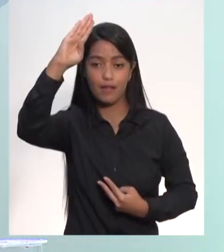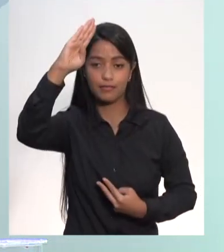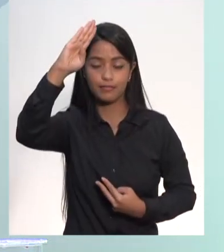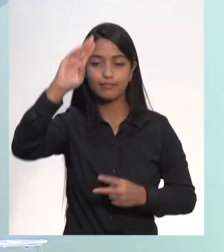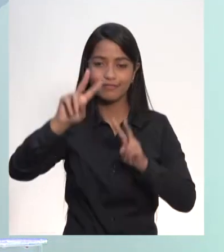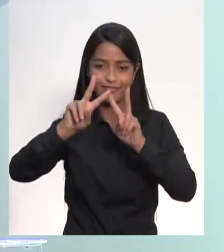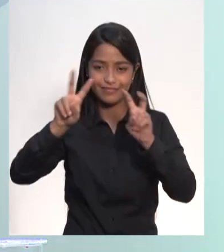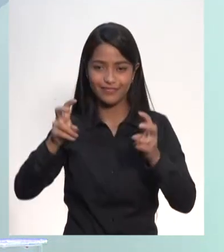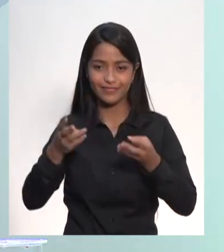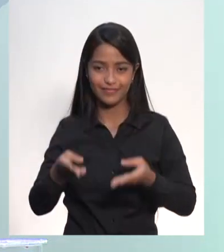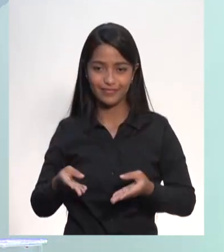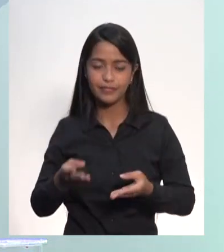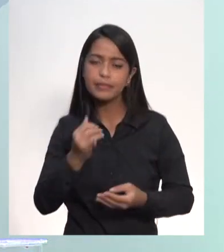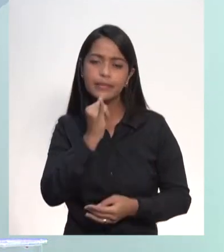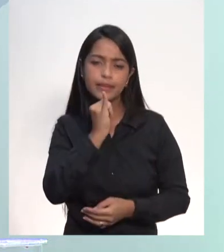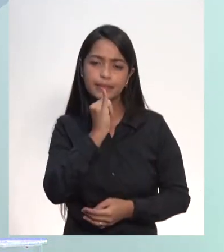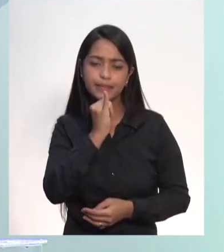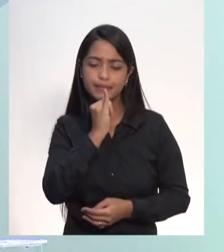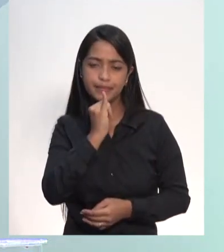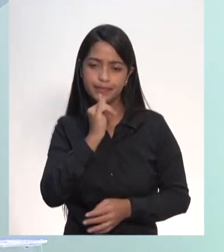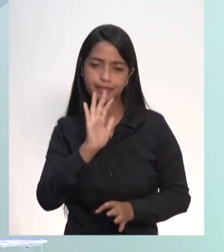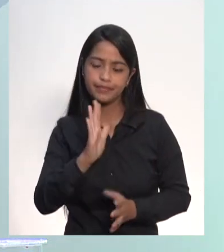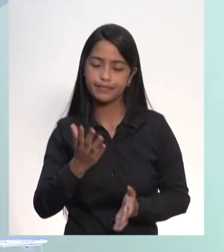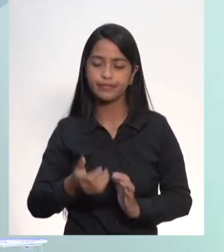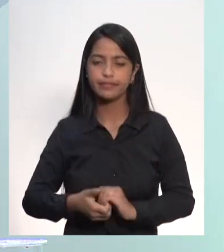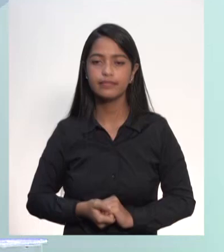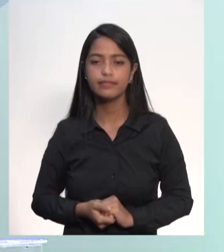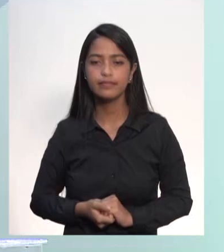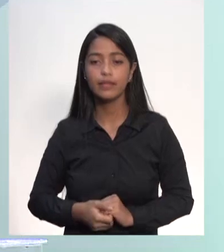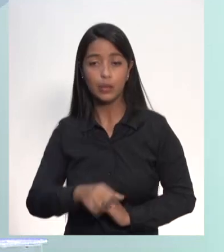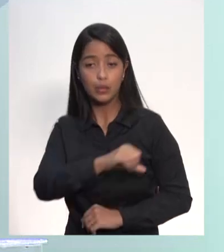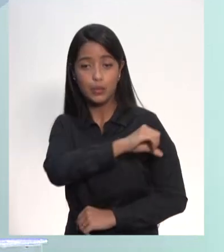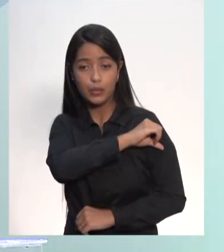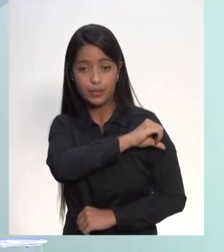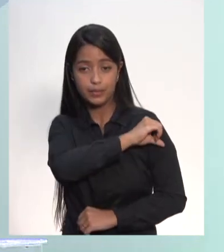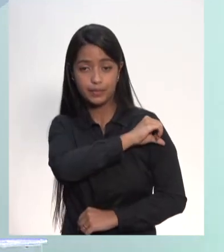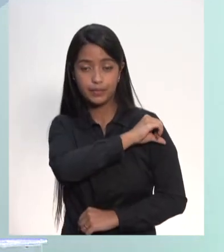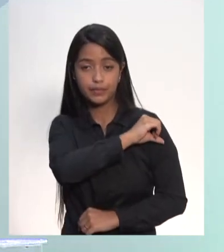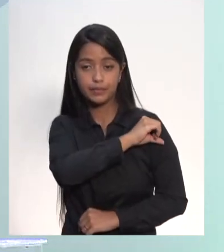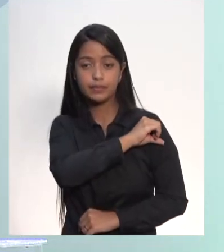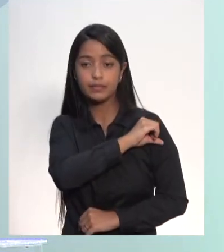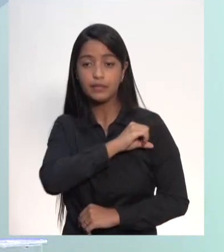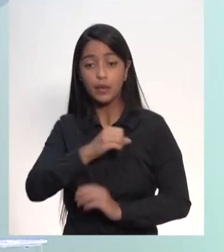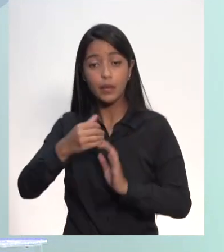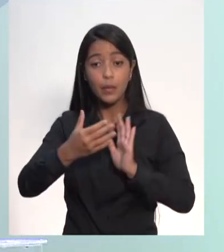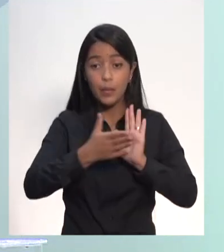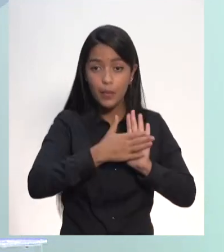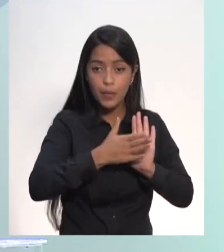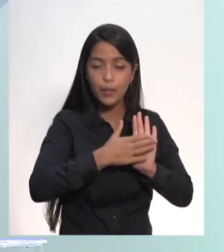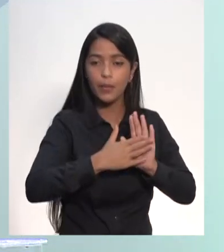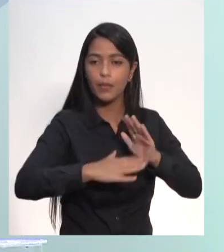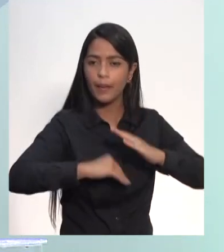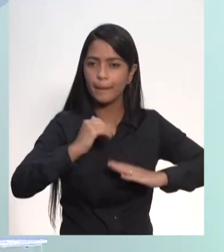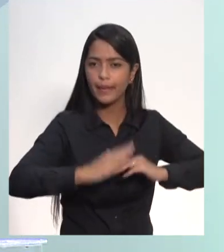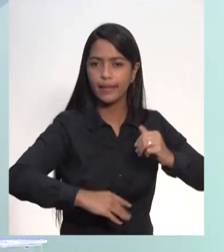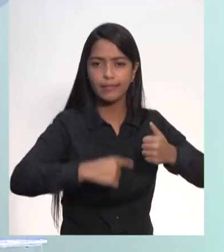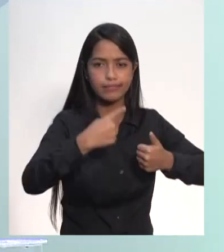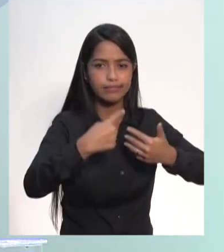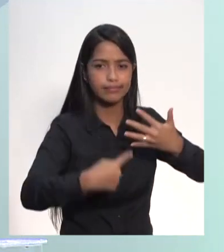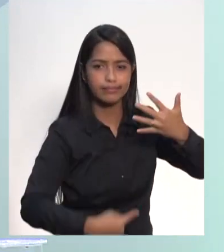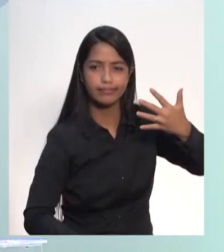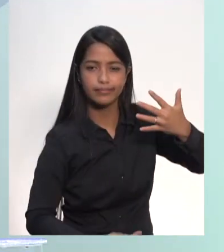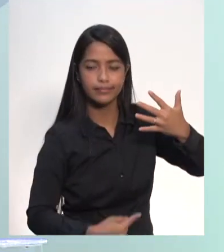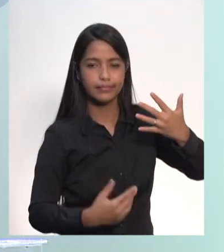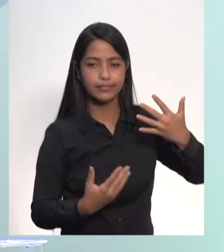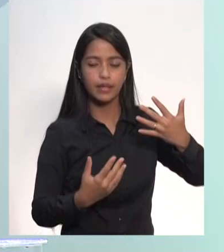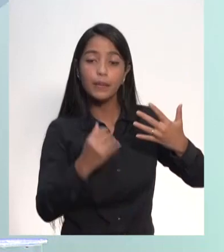temática. Né? Então, por exemplo, se eu tenho o 9º ano, que a gente tinha várias habilidades propostas para o primeiro bimestre, se eu tinha 2